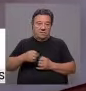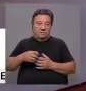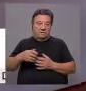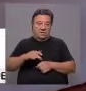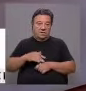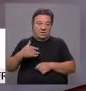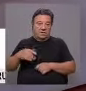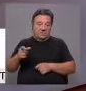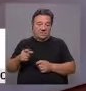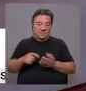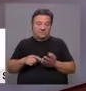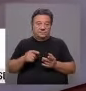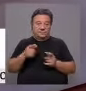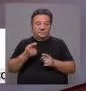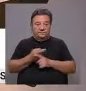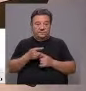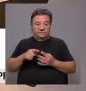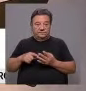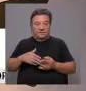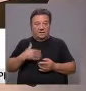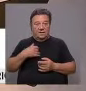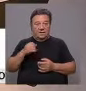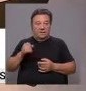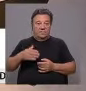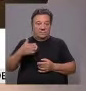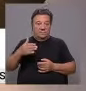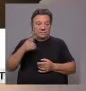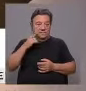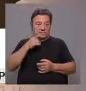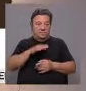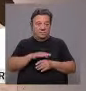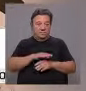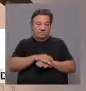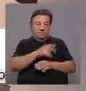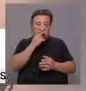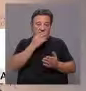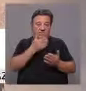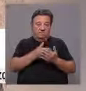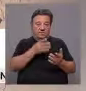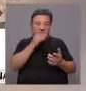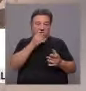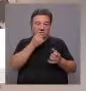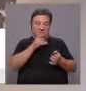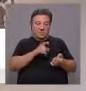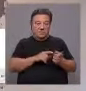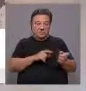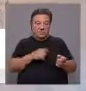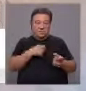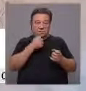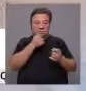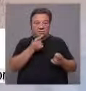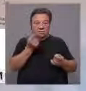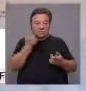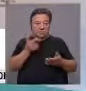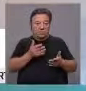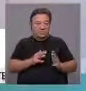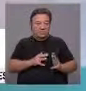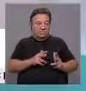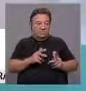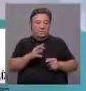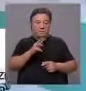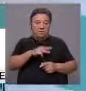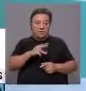dramática. Portanto, estas são as ameaças principais que estes peixes enfrentam. Se perdermos estas espécies, perdemos um percurso evolutivo de milhões de